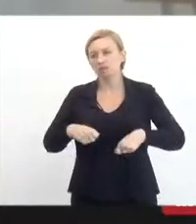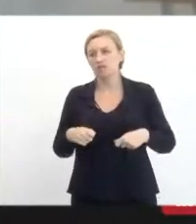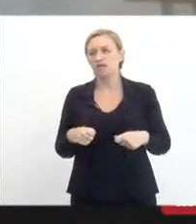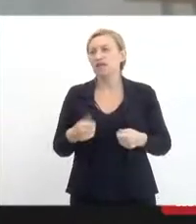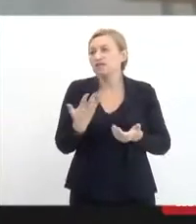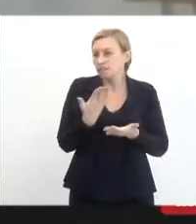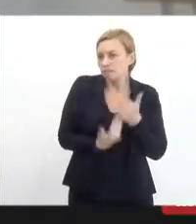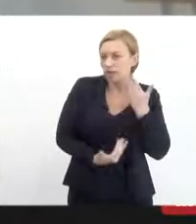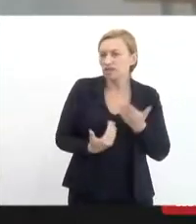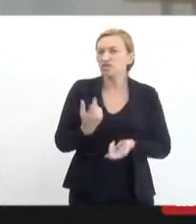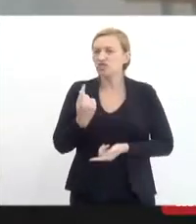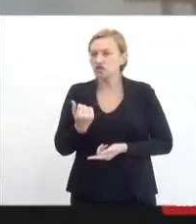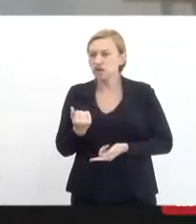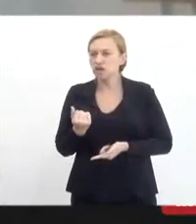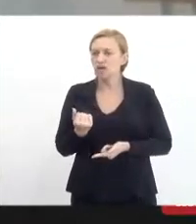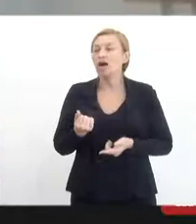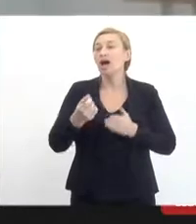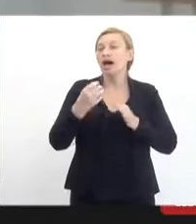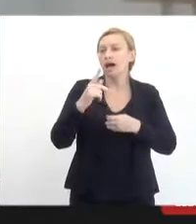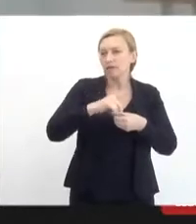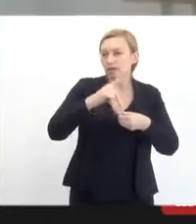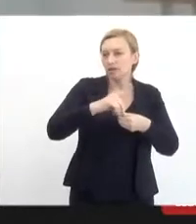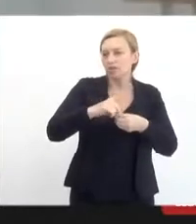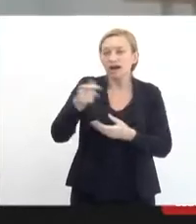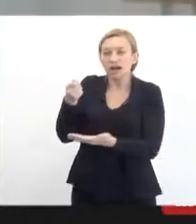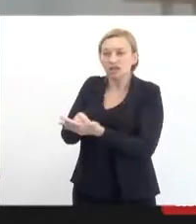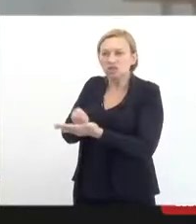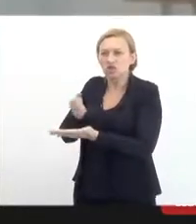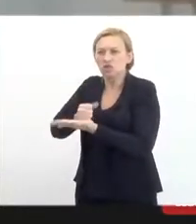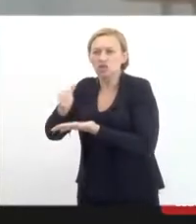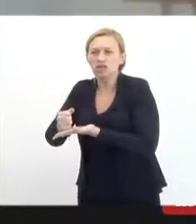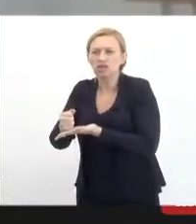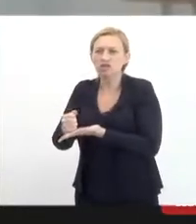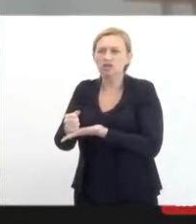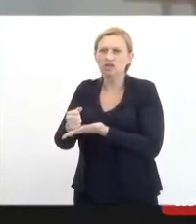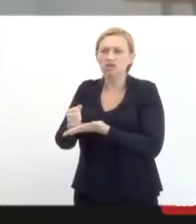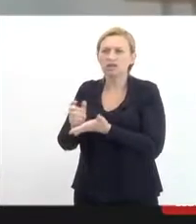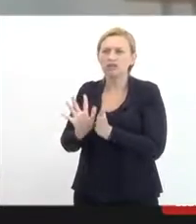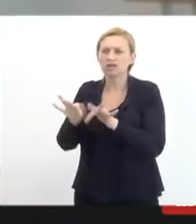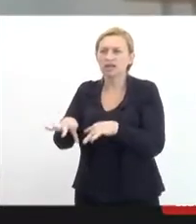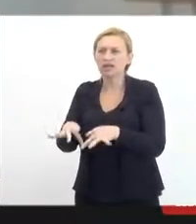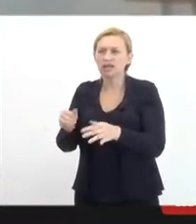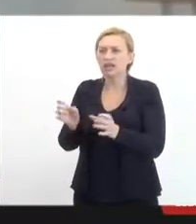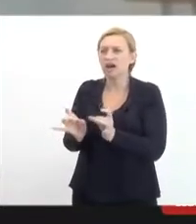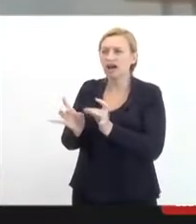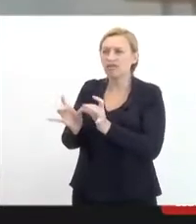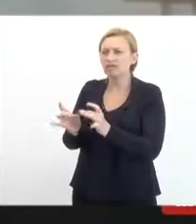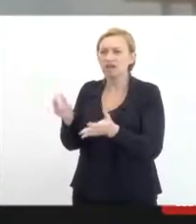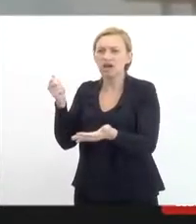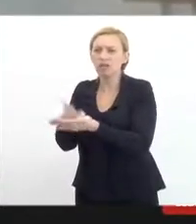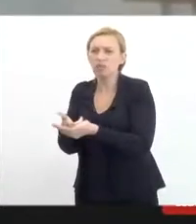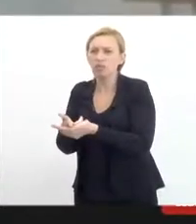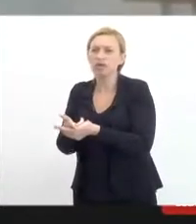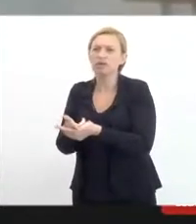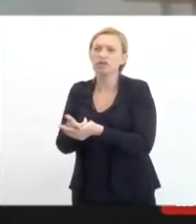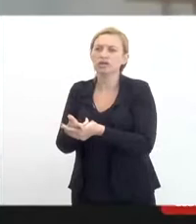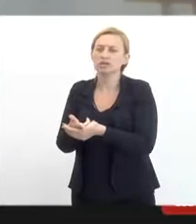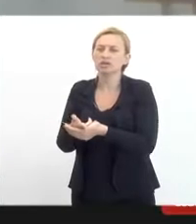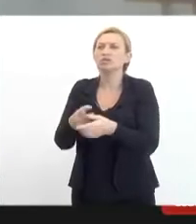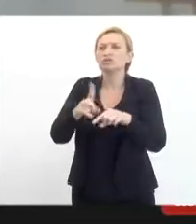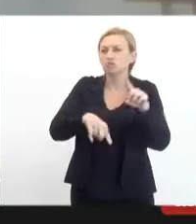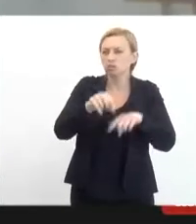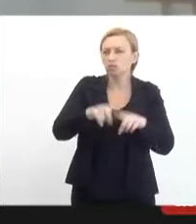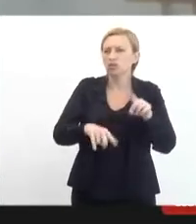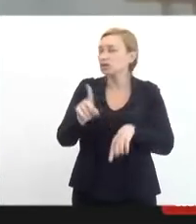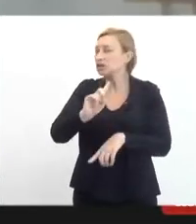bens terceiros, a Petrobras passou a exigir que seus contratados formalizassem compra e venda desses bens, que